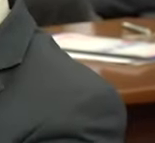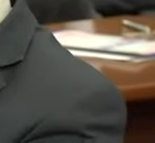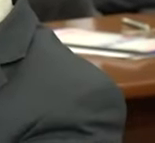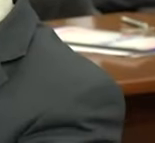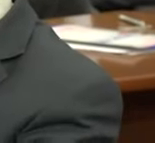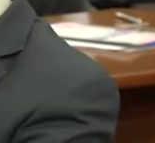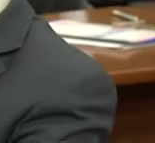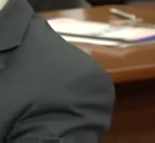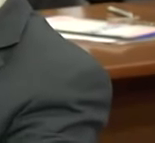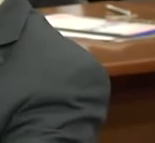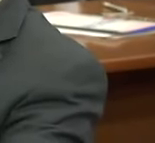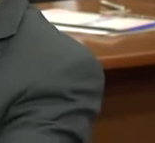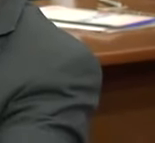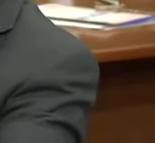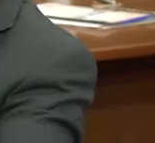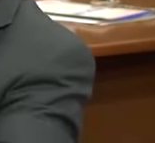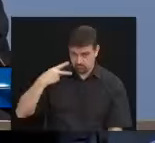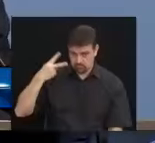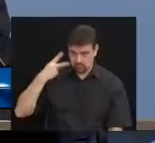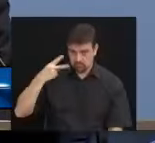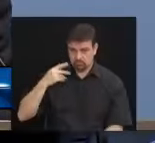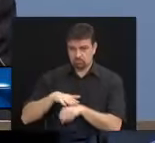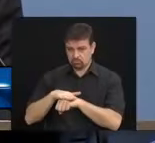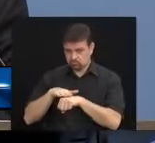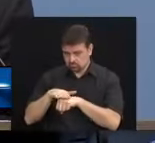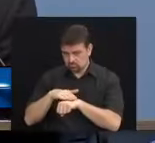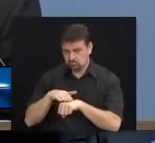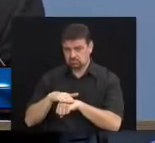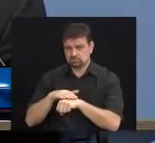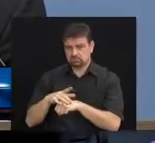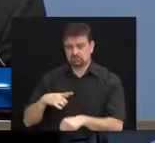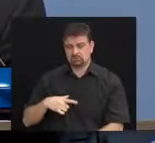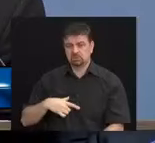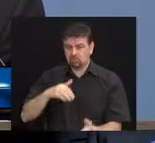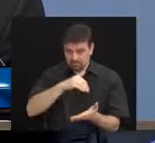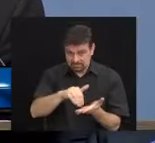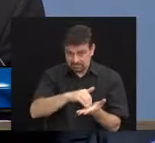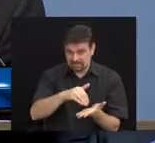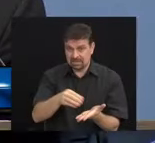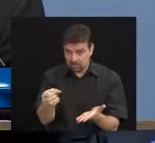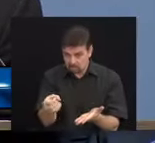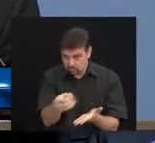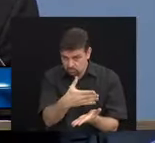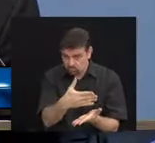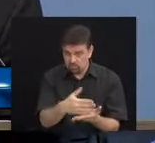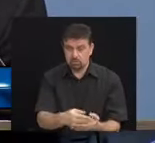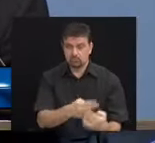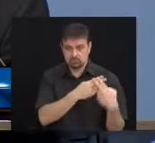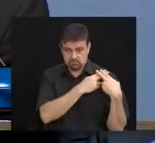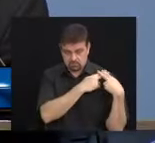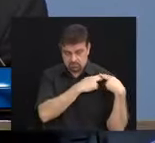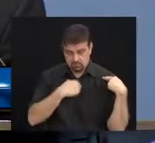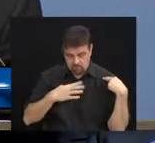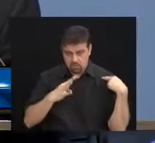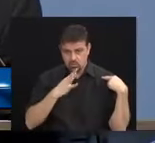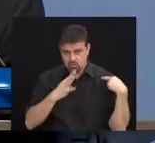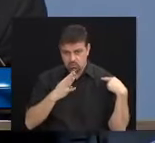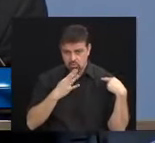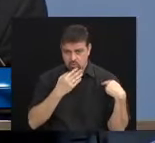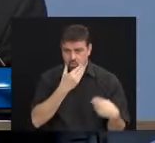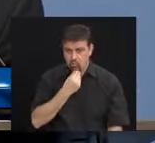a gestão da Secretaria Estadual de Ensino. Eu conheço o novo secretário, Dr. Naline, José